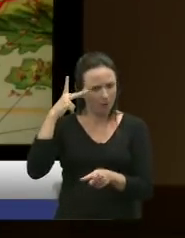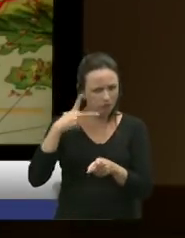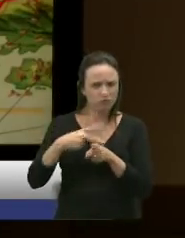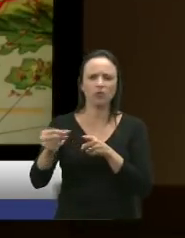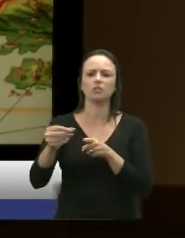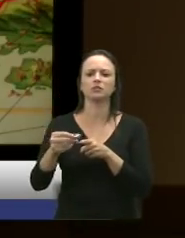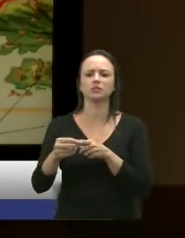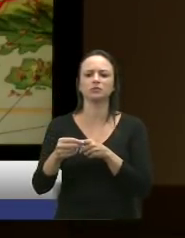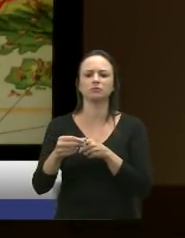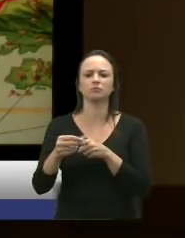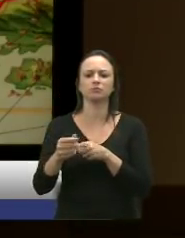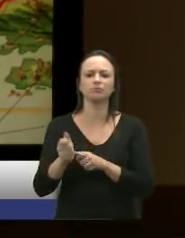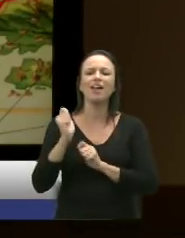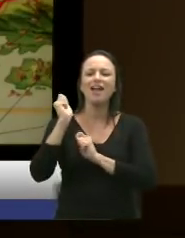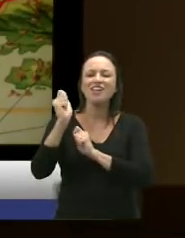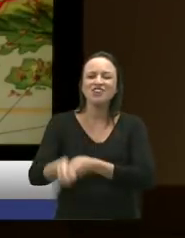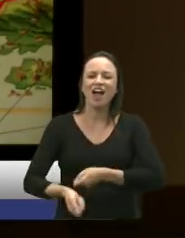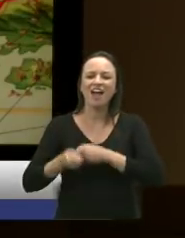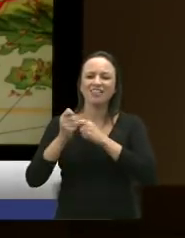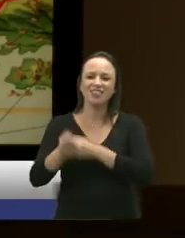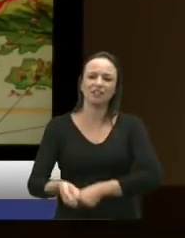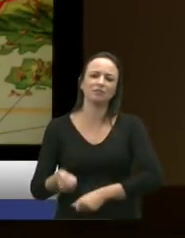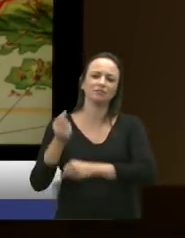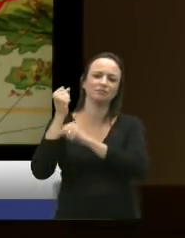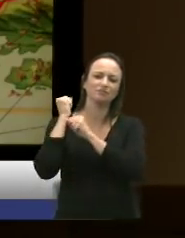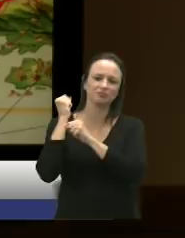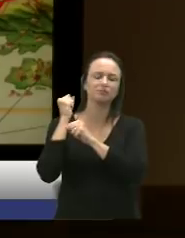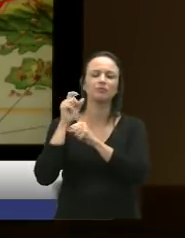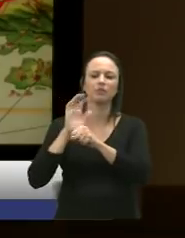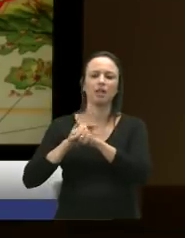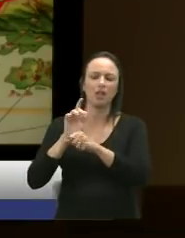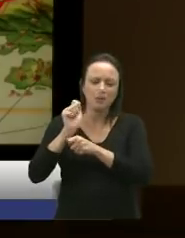Com a enxada que trazia consigo, ele foi obrigado a cavar a própria cova.